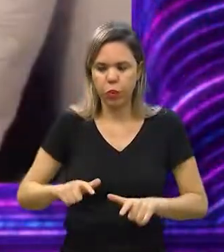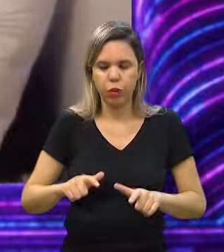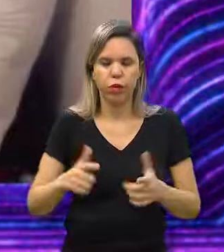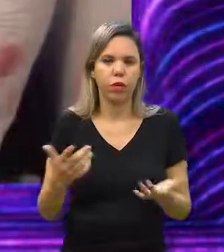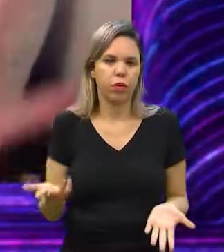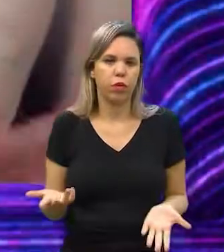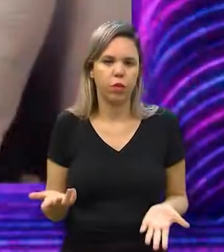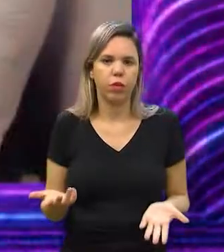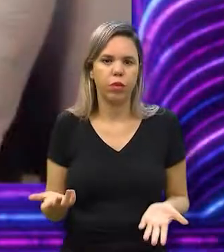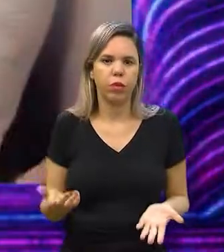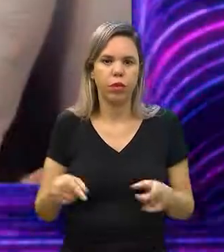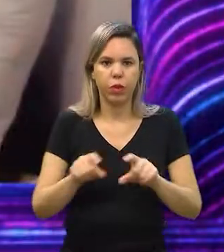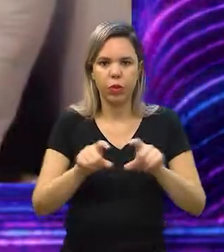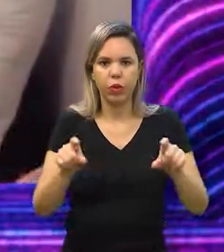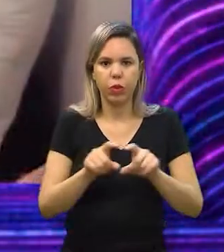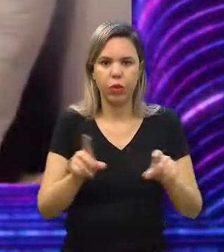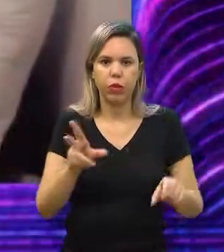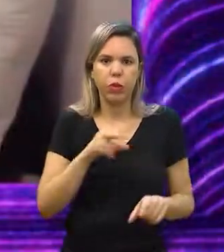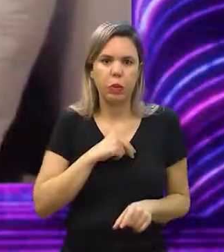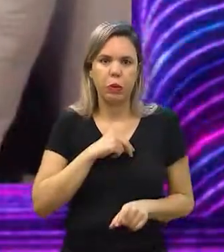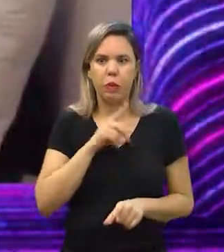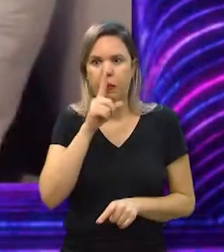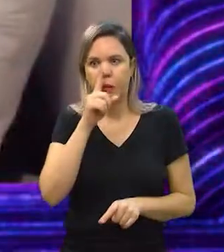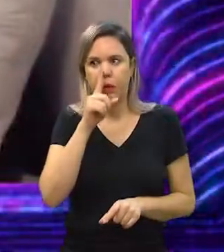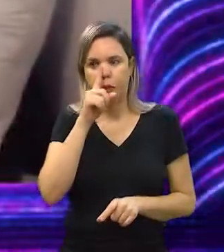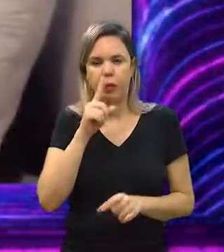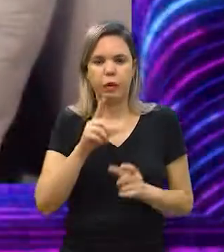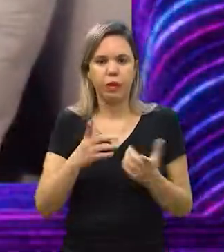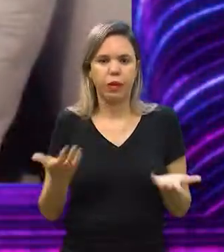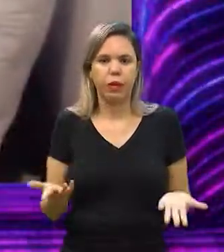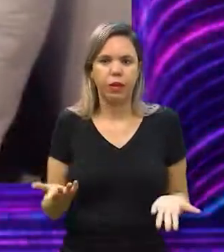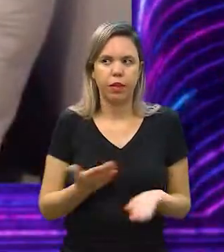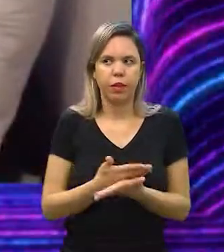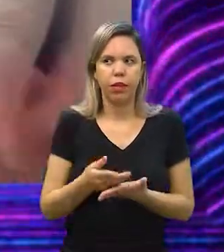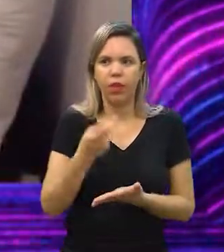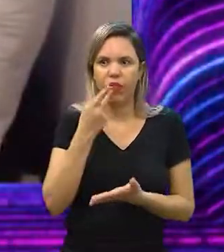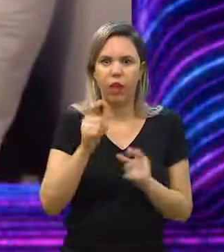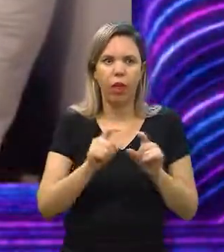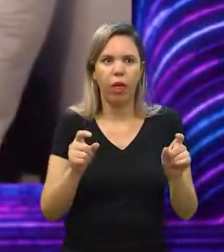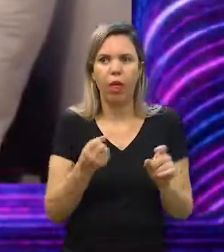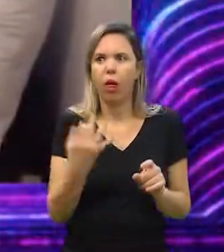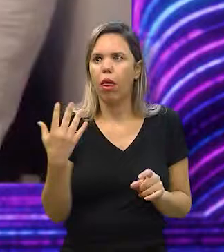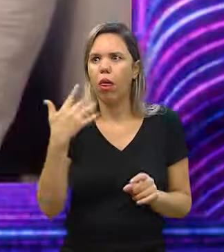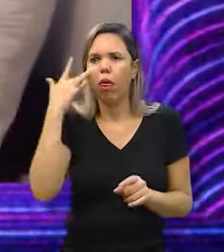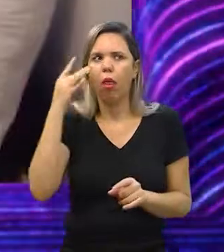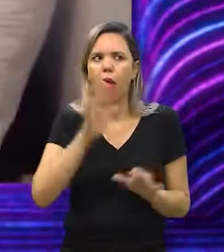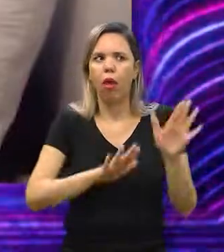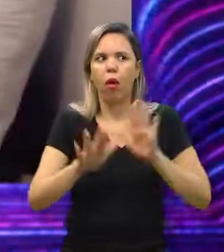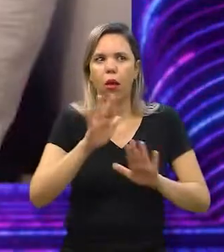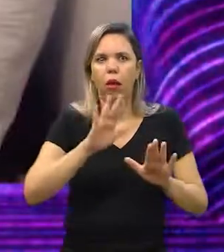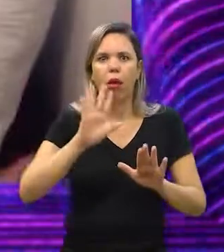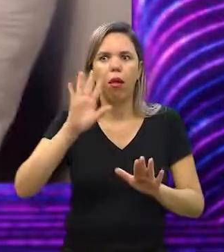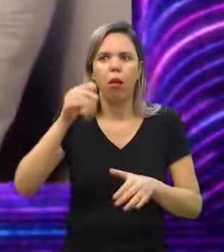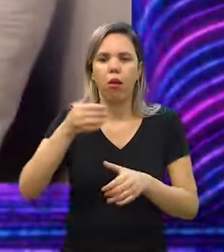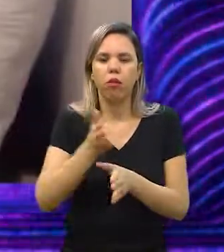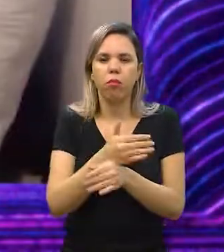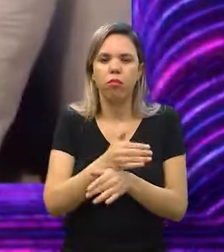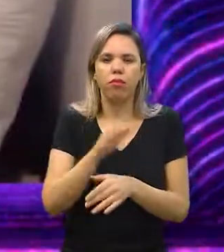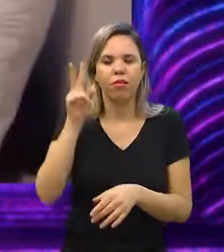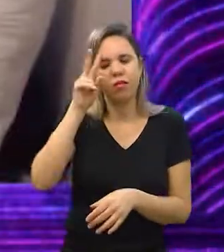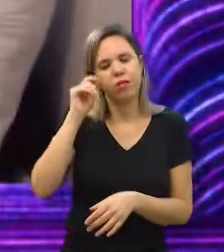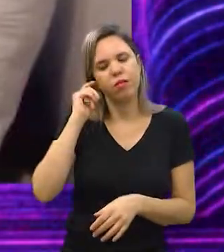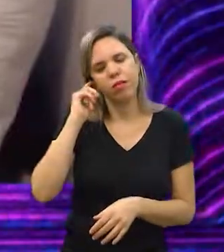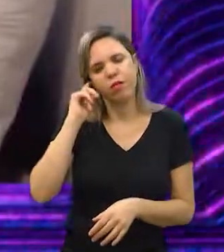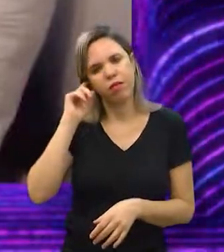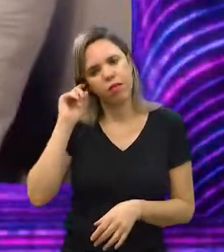espaço. Ixi, os paradoxos, então, são um perigo. Você começa falando uma coisa, se você não tomar cuidado, vai se perder na